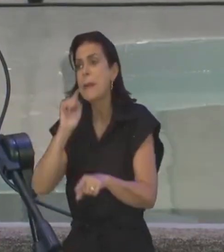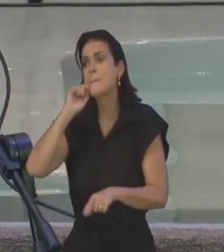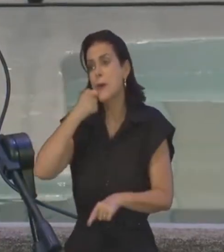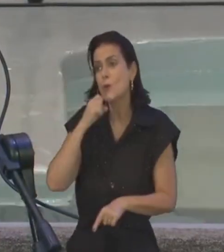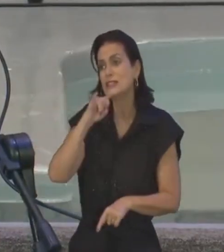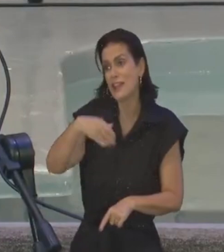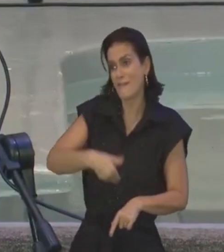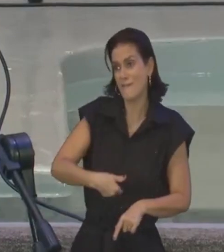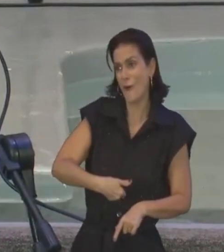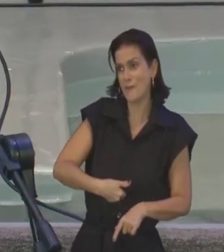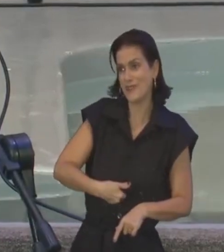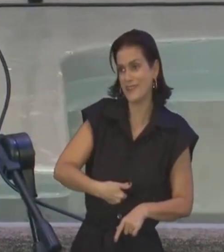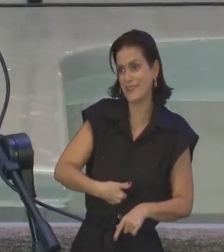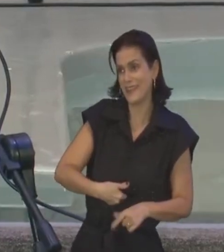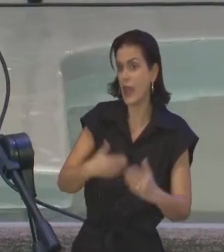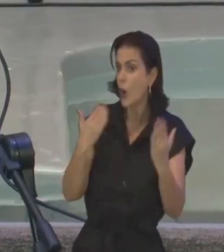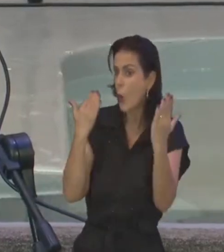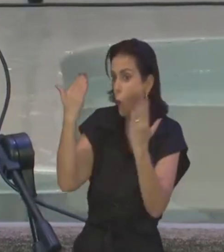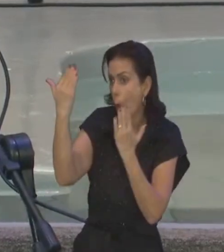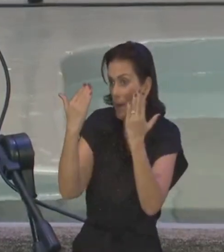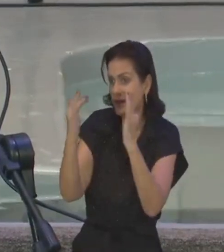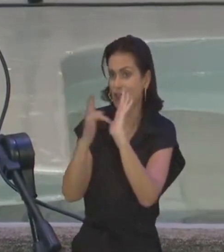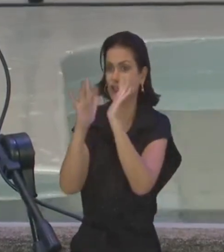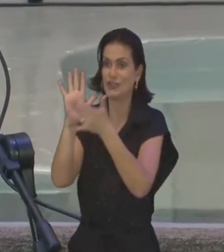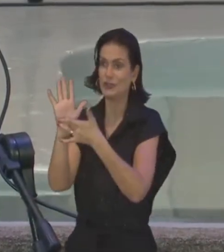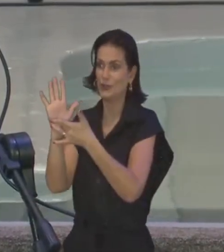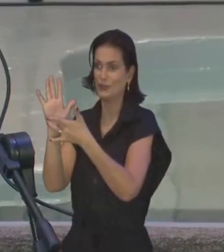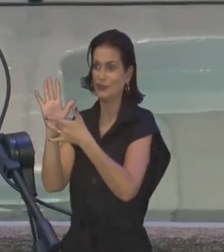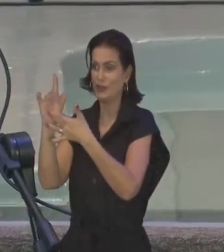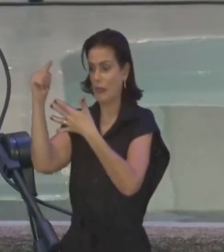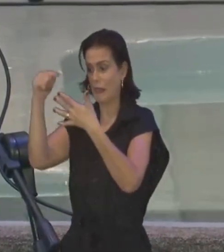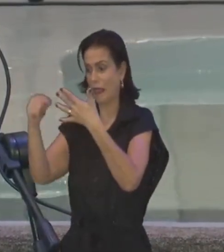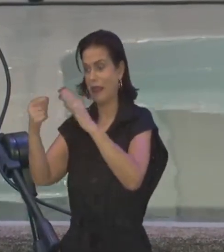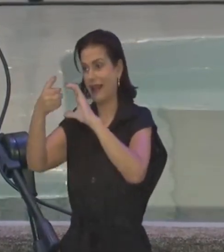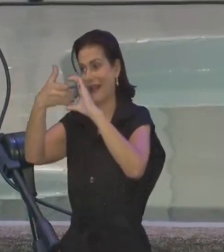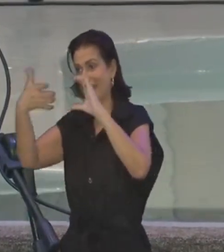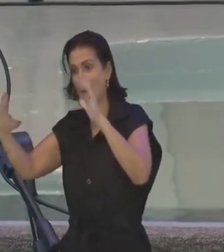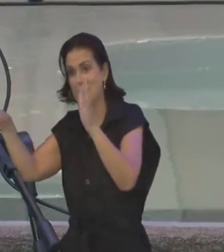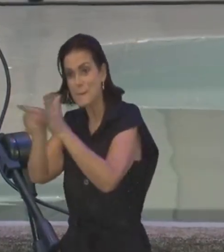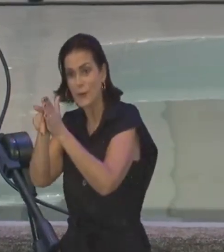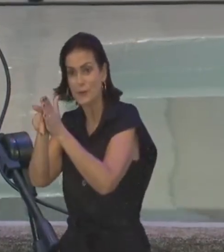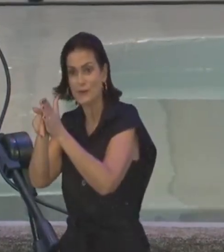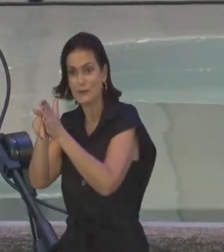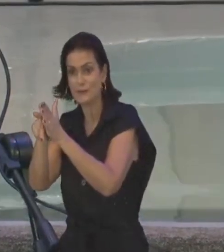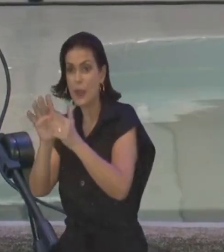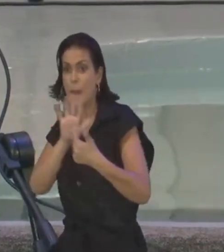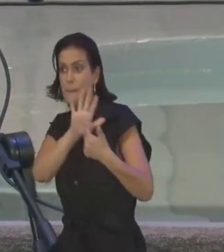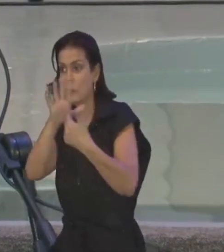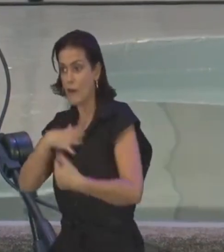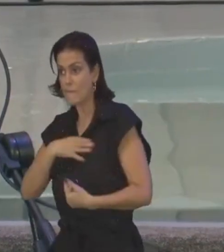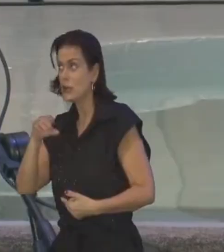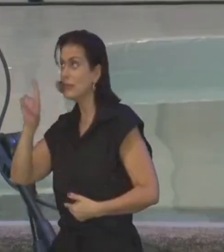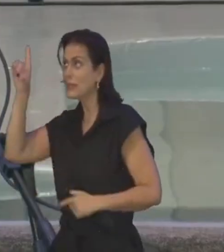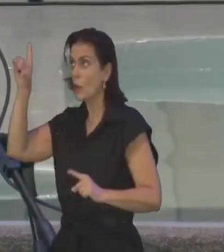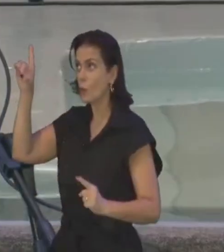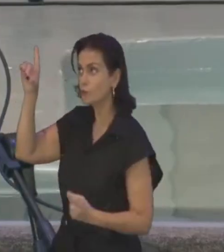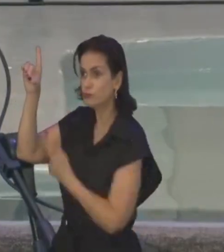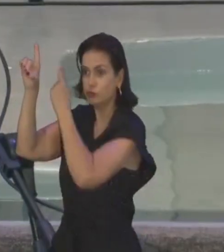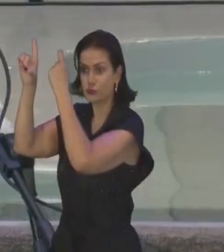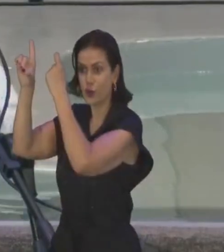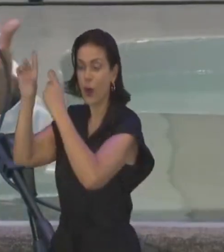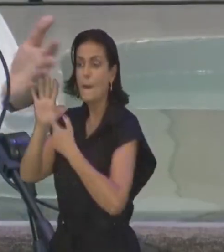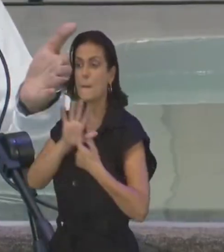ele qualifica a pessoa de Jesus Cristo de várias formas. Ele mostra o Filho do Deus Altíssimo,